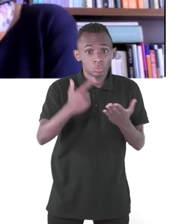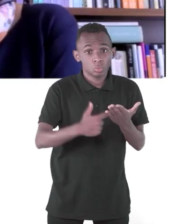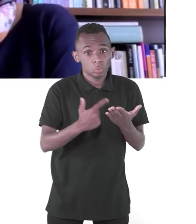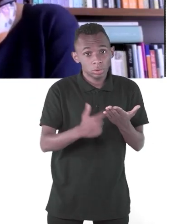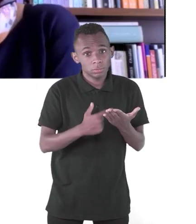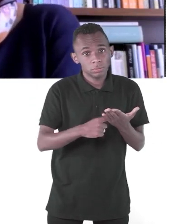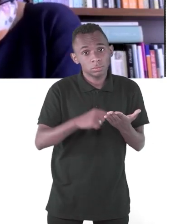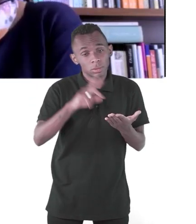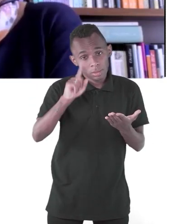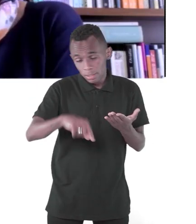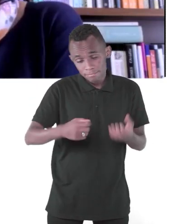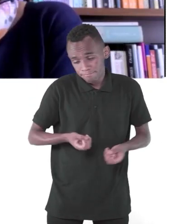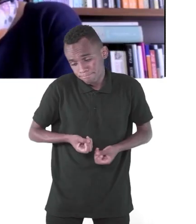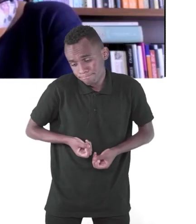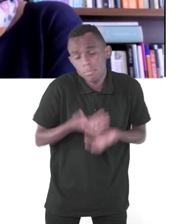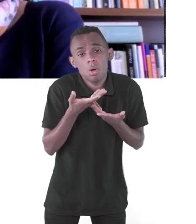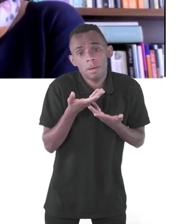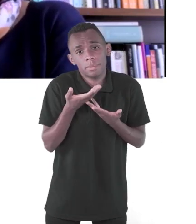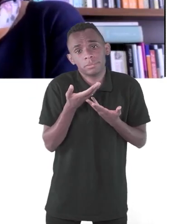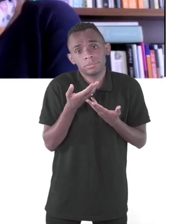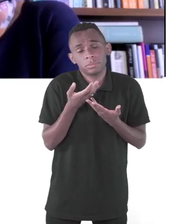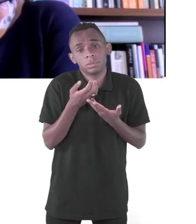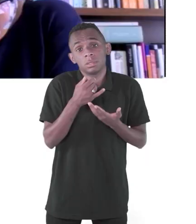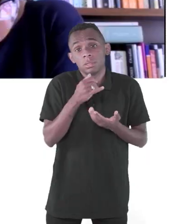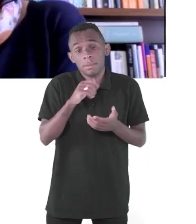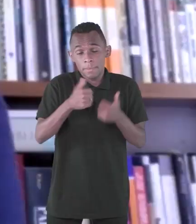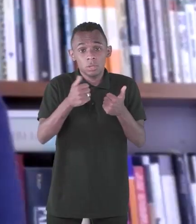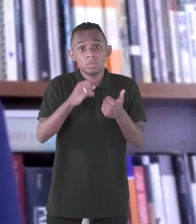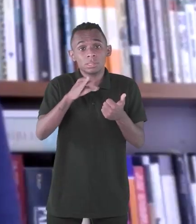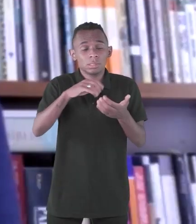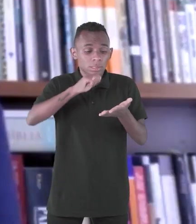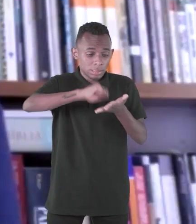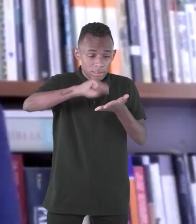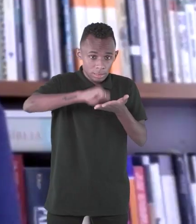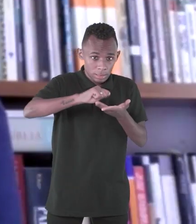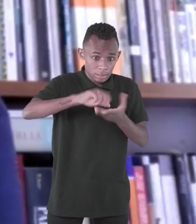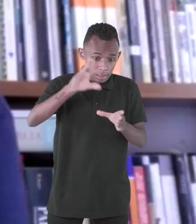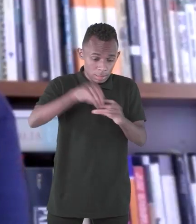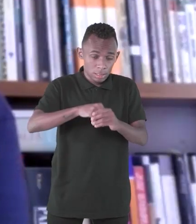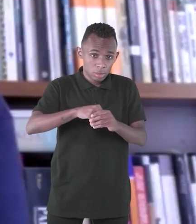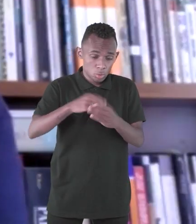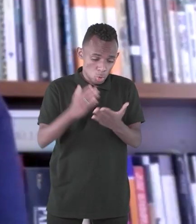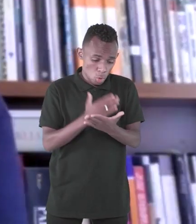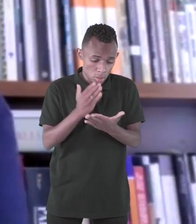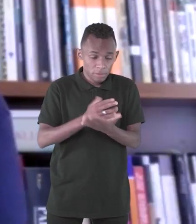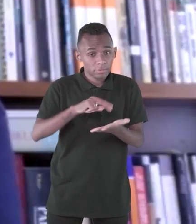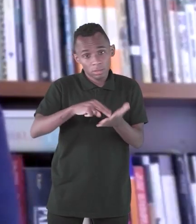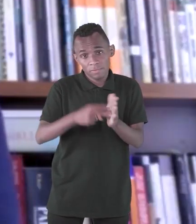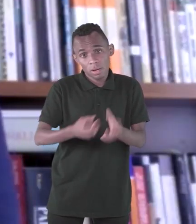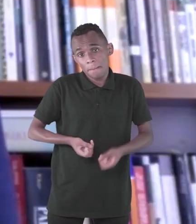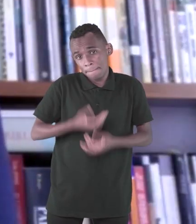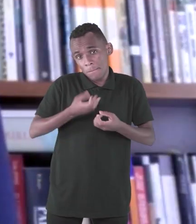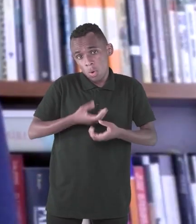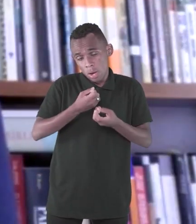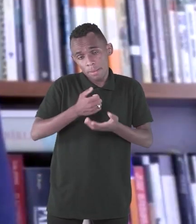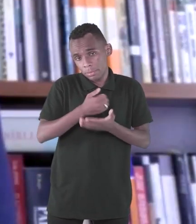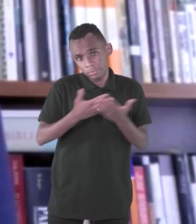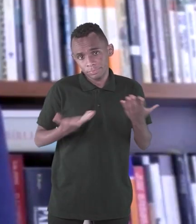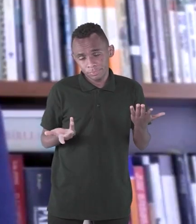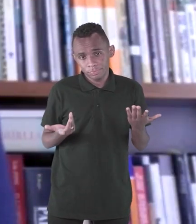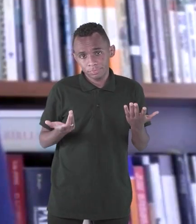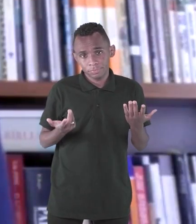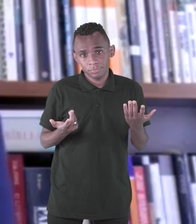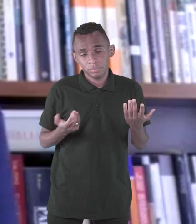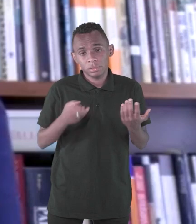suporte é o livro, é um poema. Ou, melhor ainda, se o seu escrito está num livro, é um poema. Se